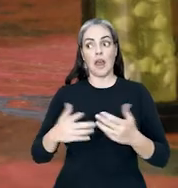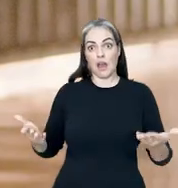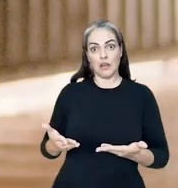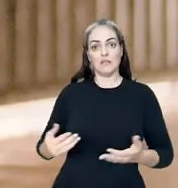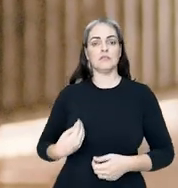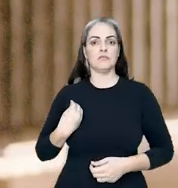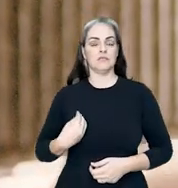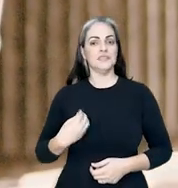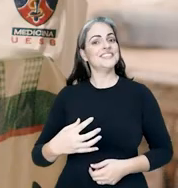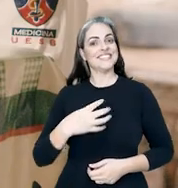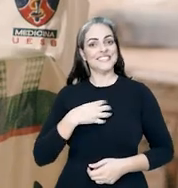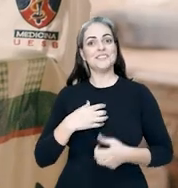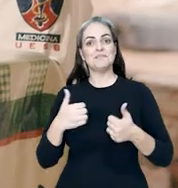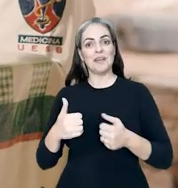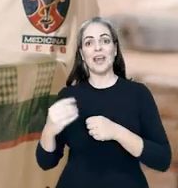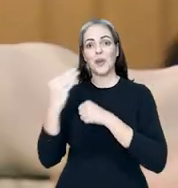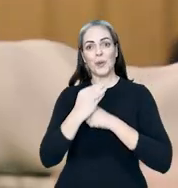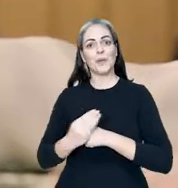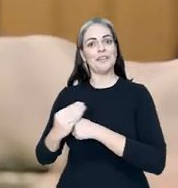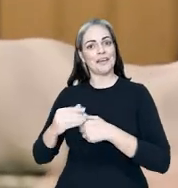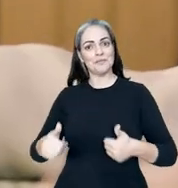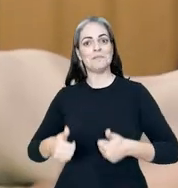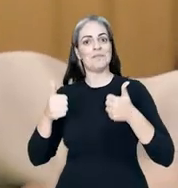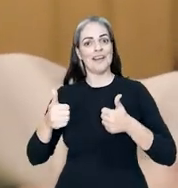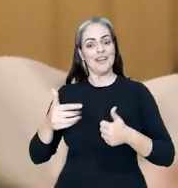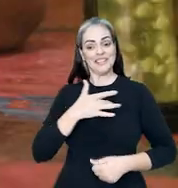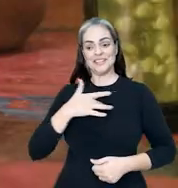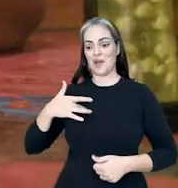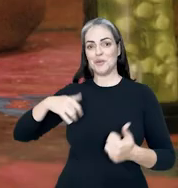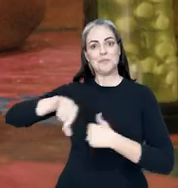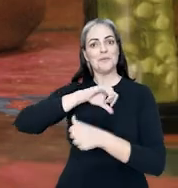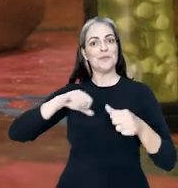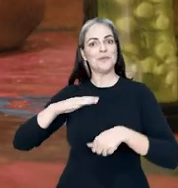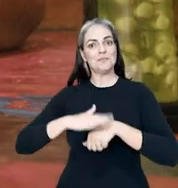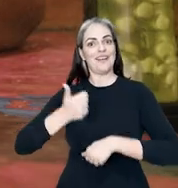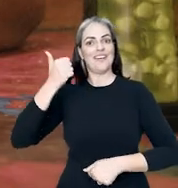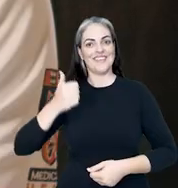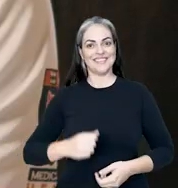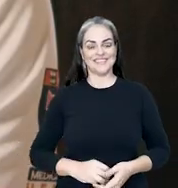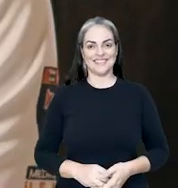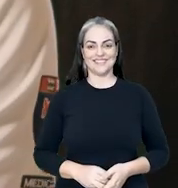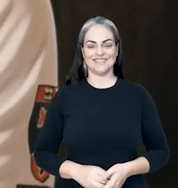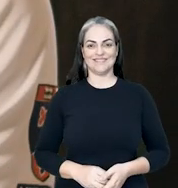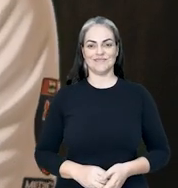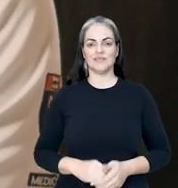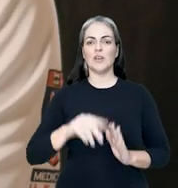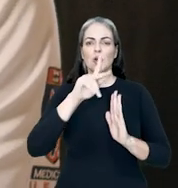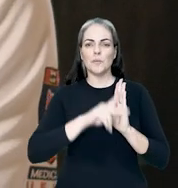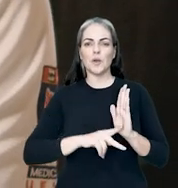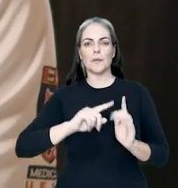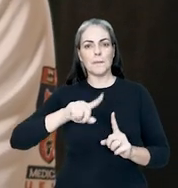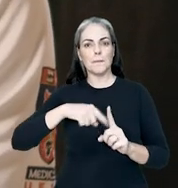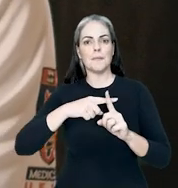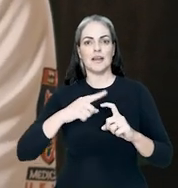estava vindo. Eu fui bem cuidada. Não é melhor. Não, muda a saúde da gente, melhora mais. O programa Mais